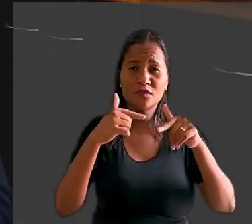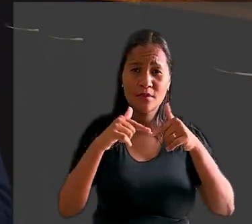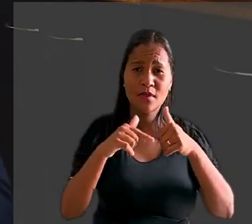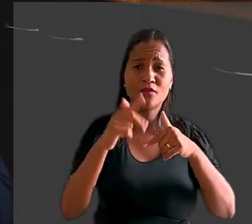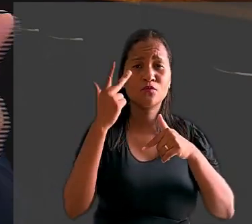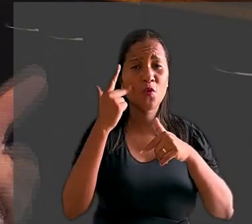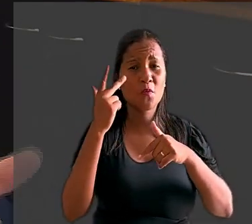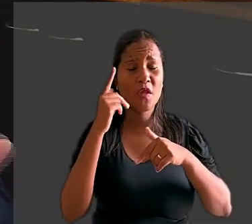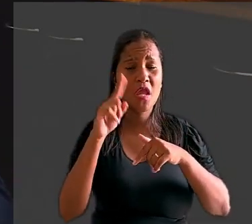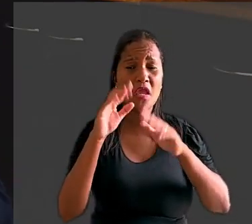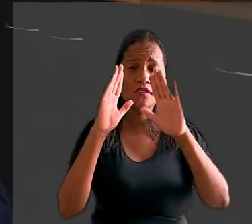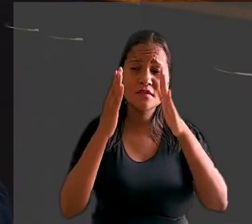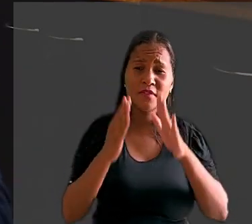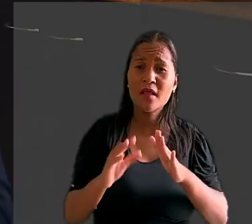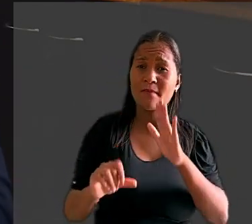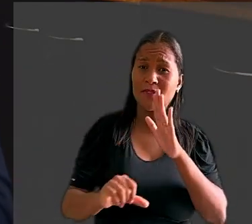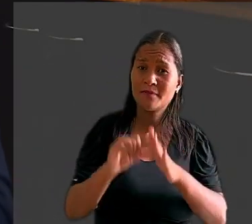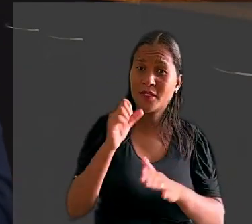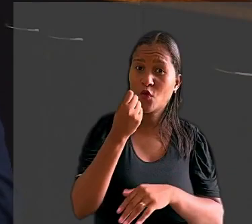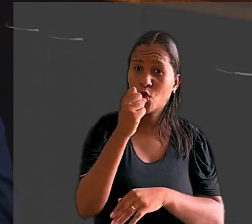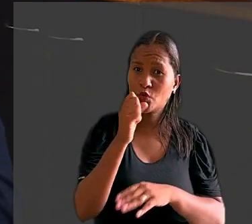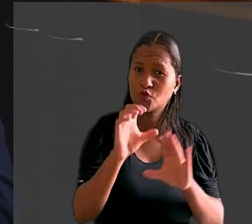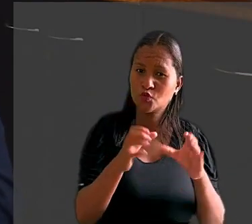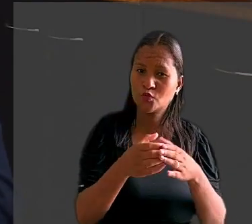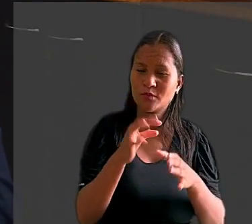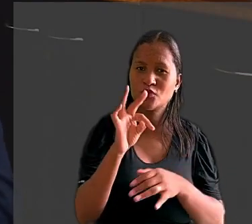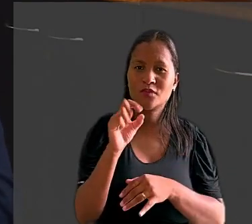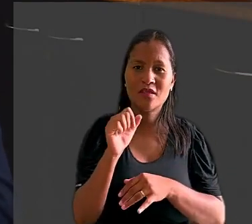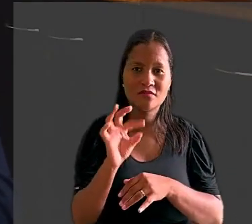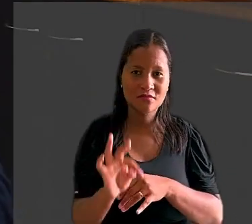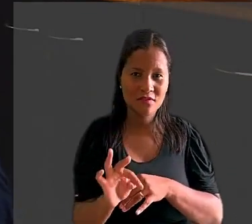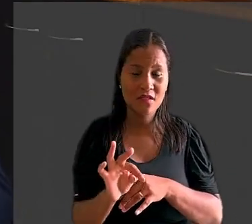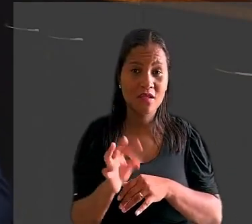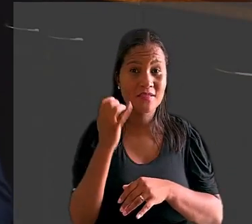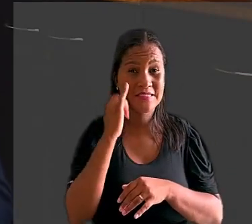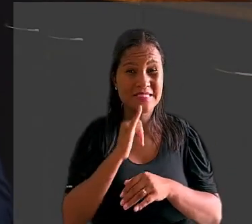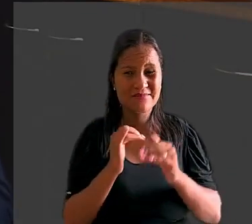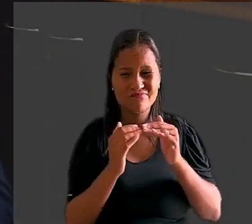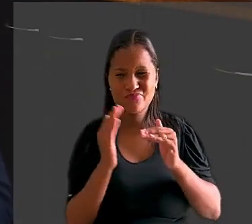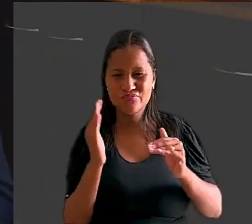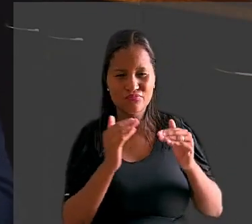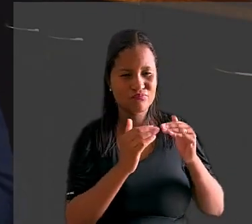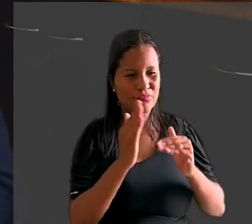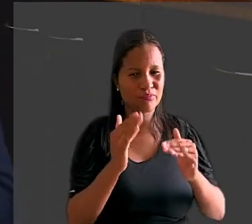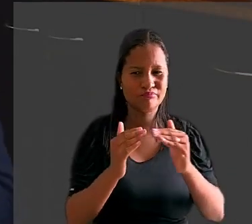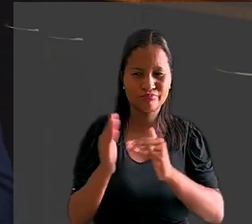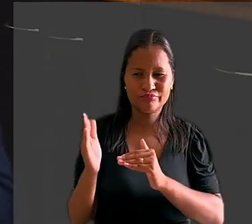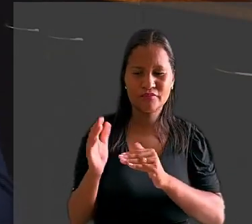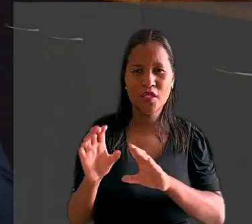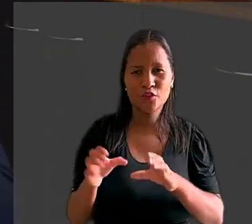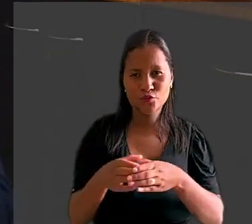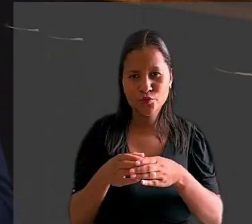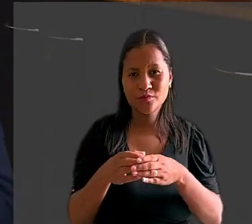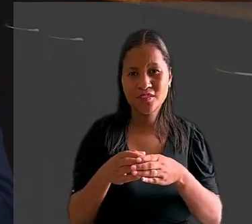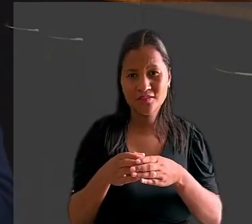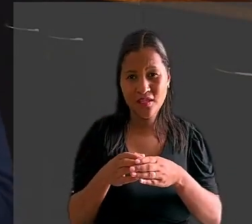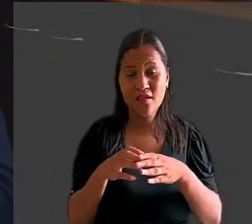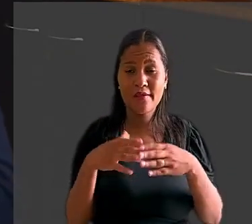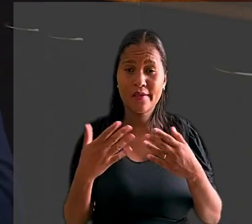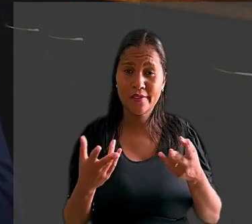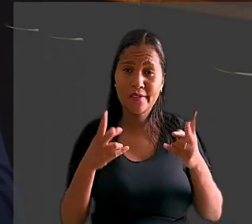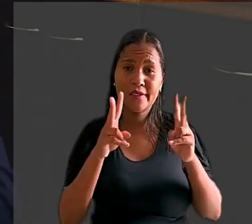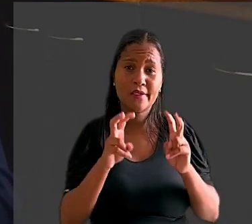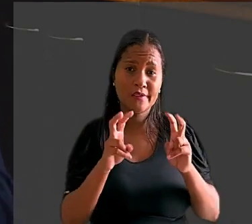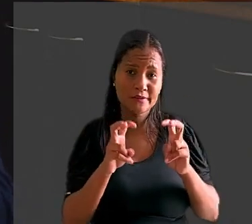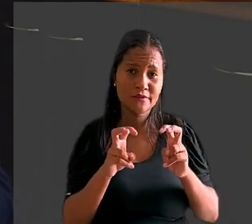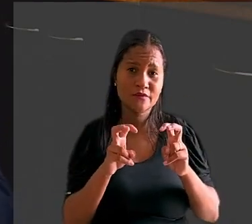primeiro pelas 8 turmas do TST e se houver divergência entre essas turmas, aí a questão sobe, por exemplo, para